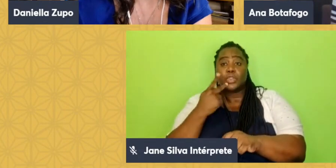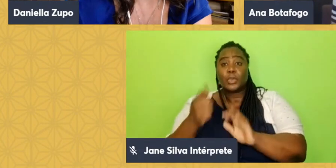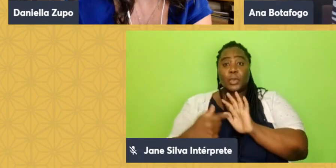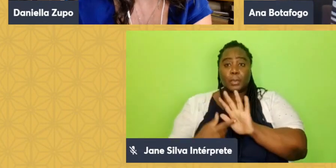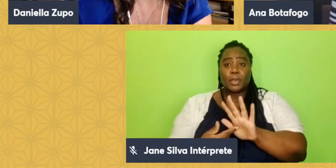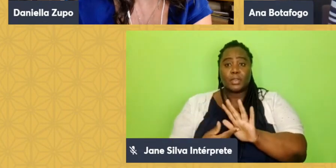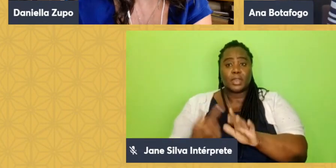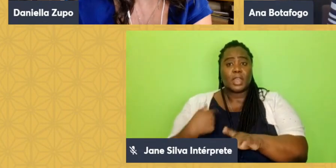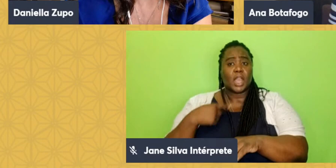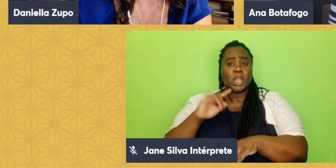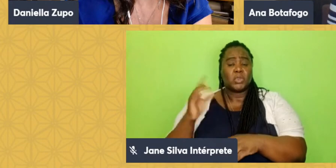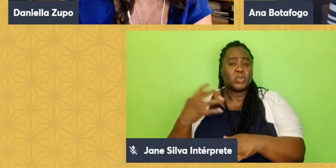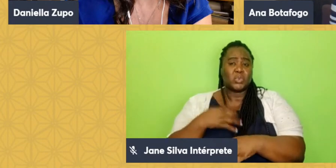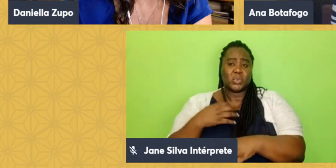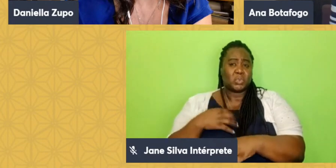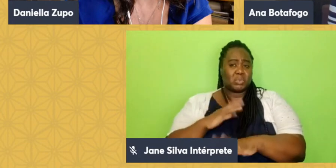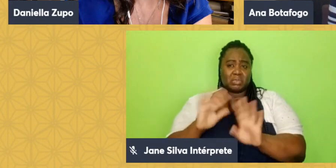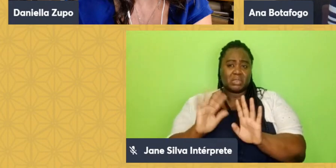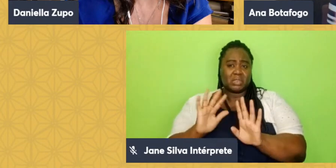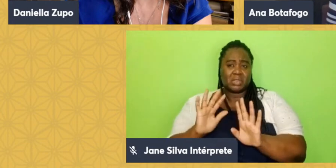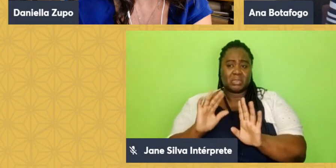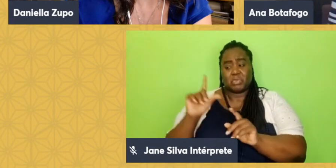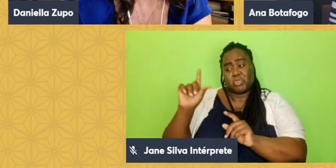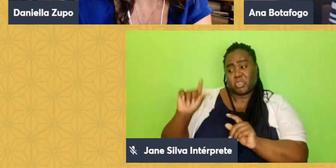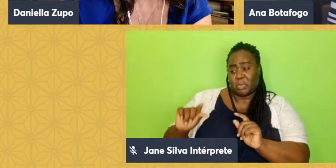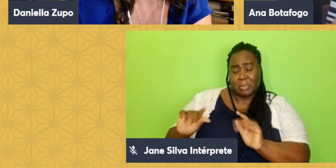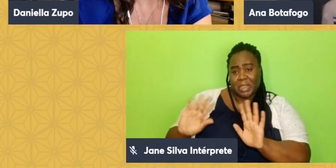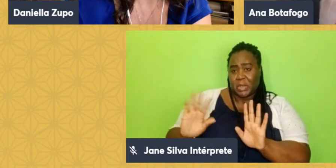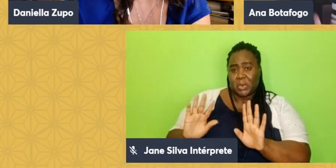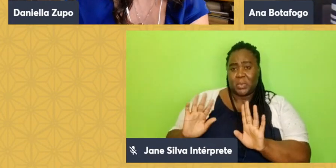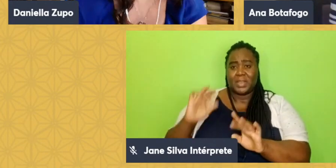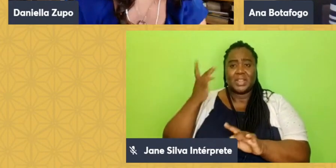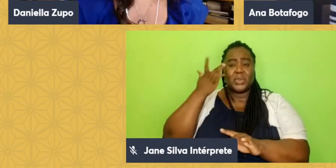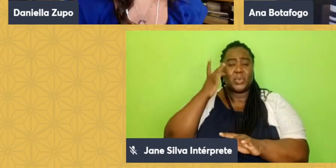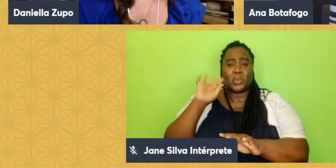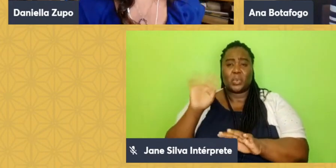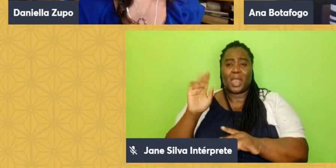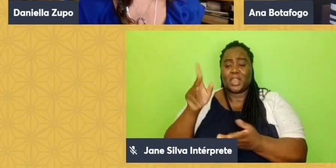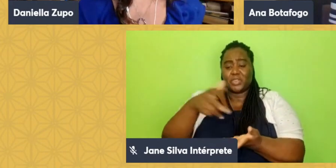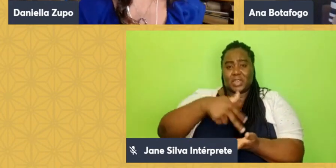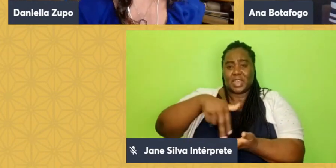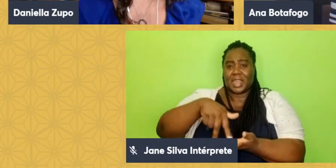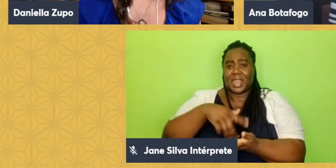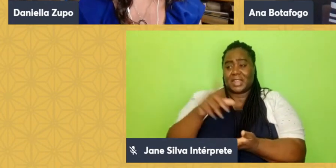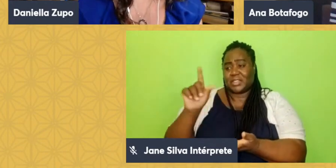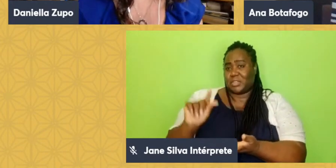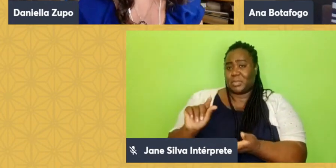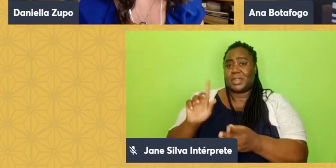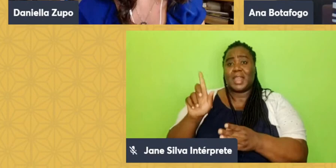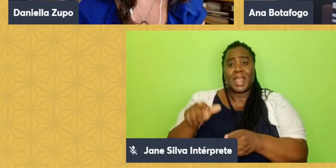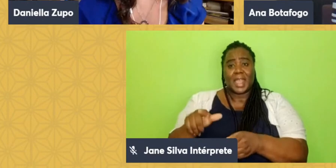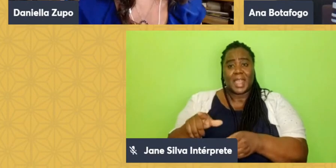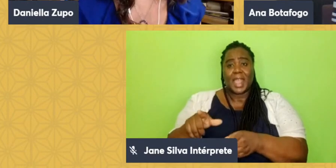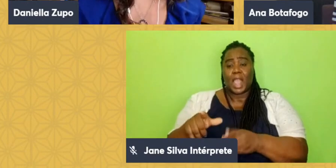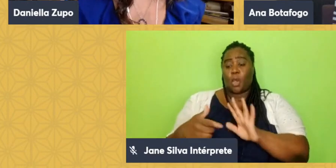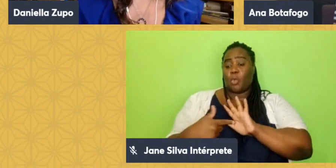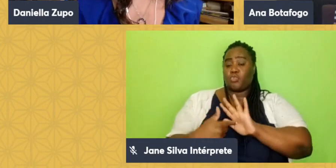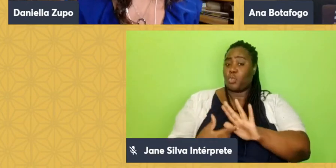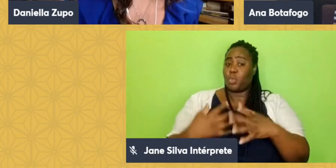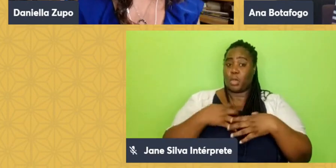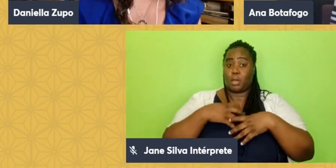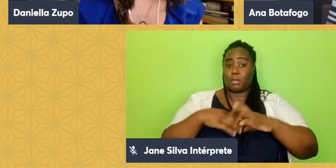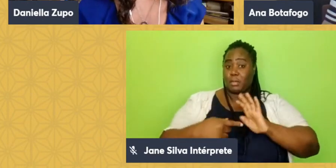mostrar Eu não me sinto nem um pouco nem diminuída nem acho que a própria danças é diminuída é uma expressão